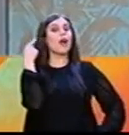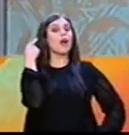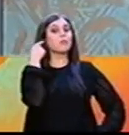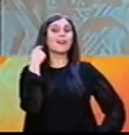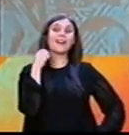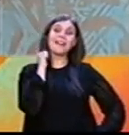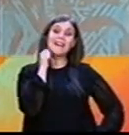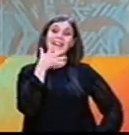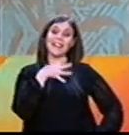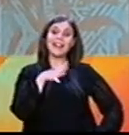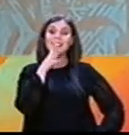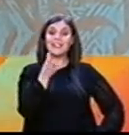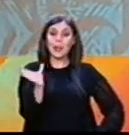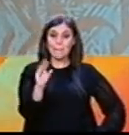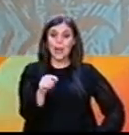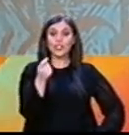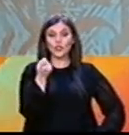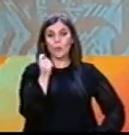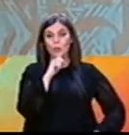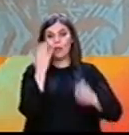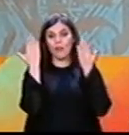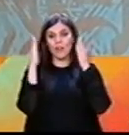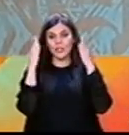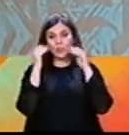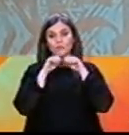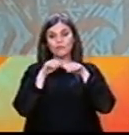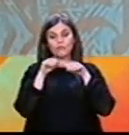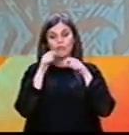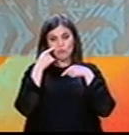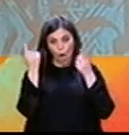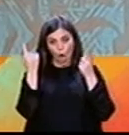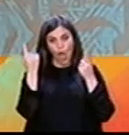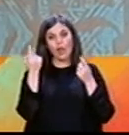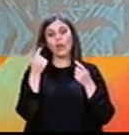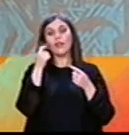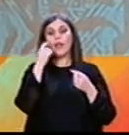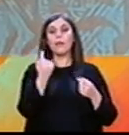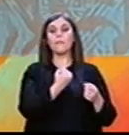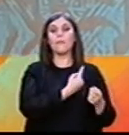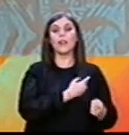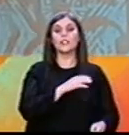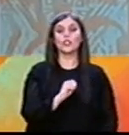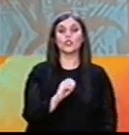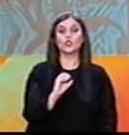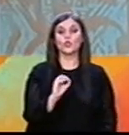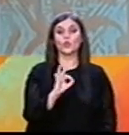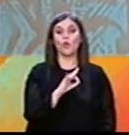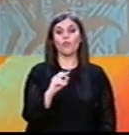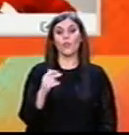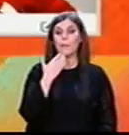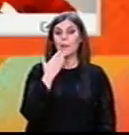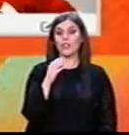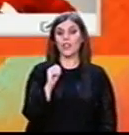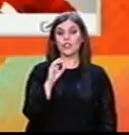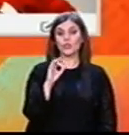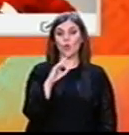contou-me. Queres revelar mais um bocadinho? Sim, podemos ir ao Facebook, achas que sim, espreitar, olha ver se. Quem mandei a estará... Sofia? Não peças a mim, peda a Sofia. Se estará